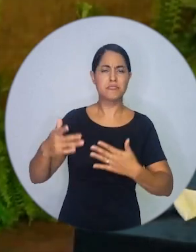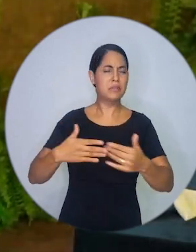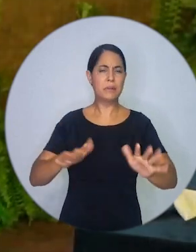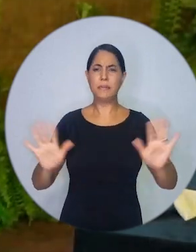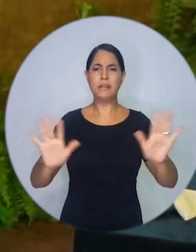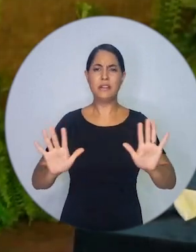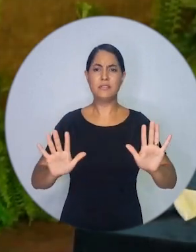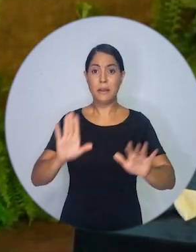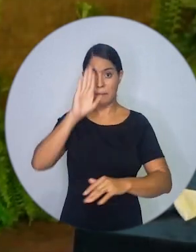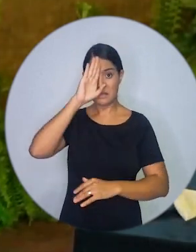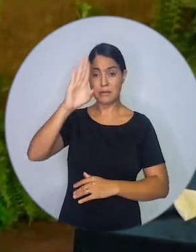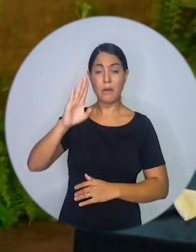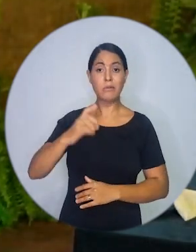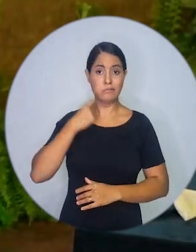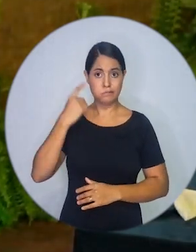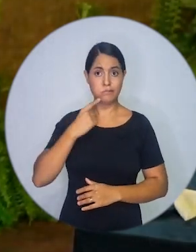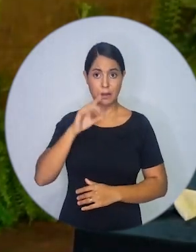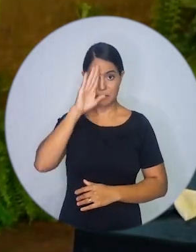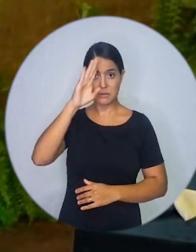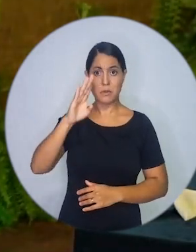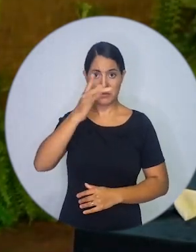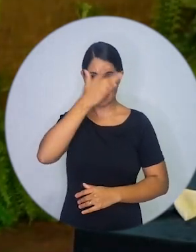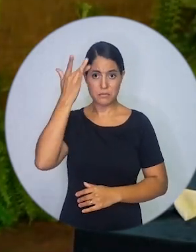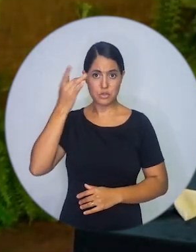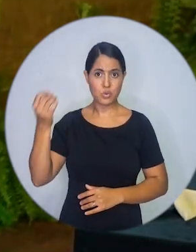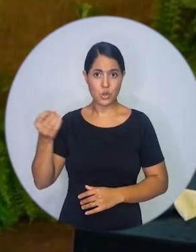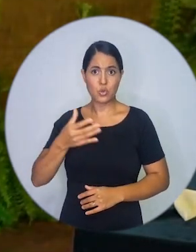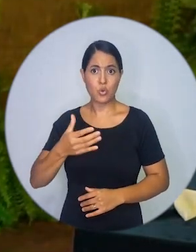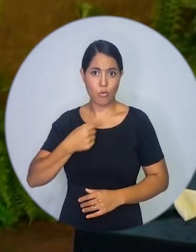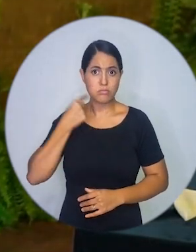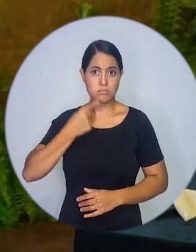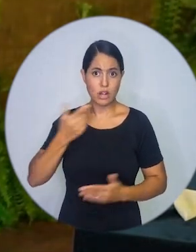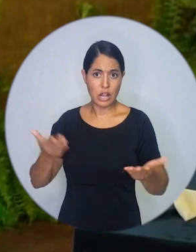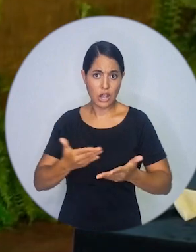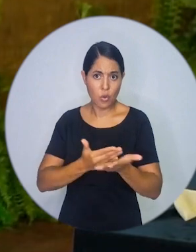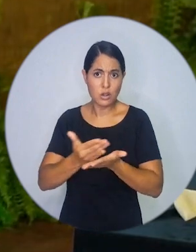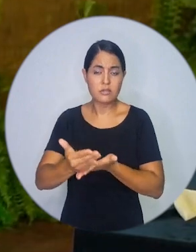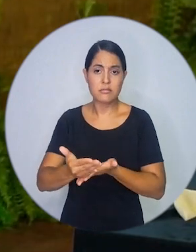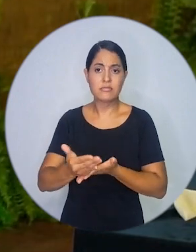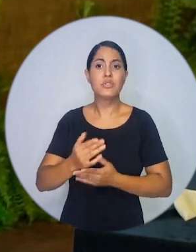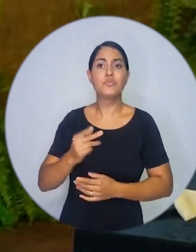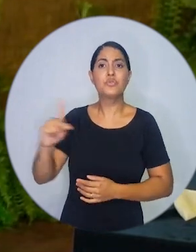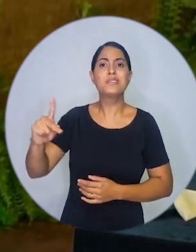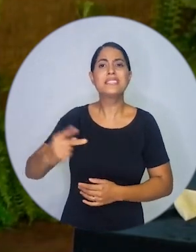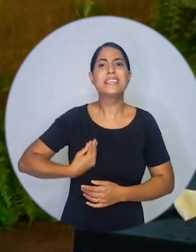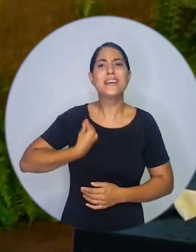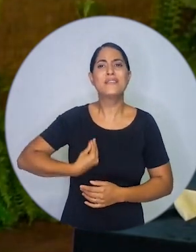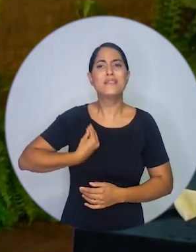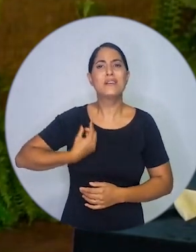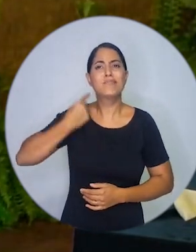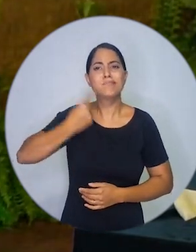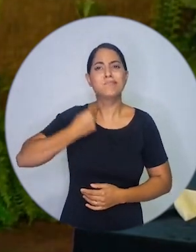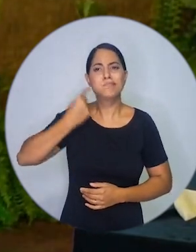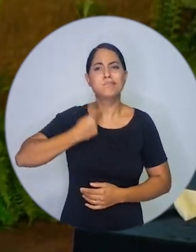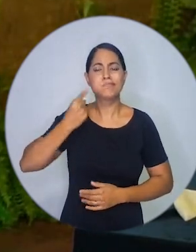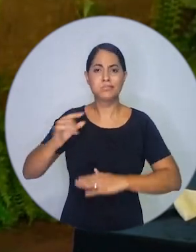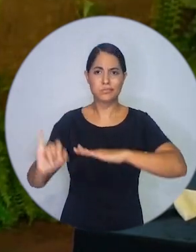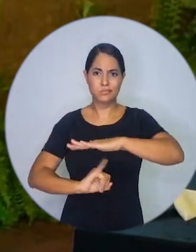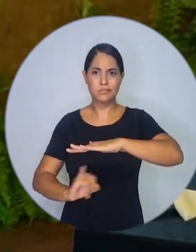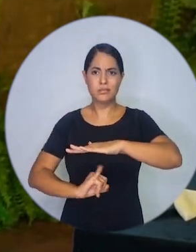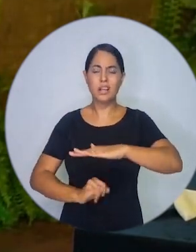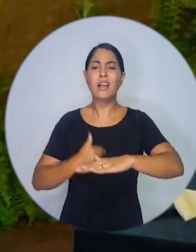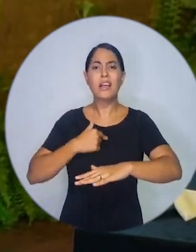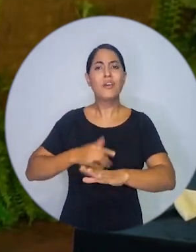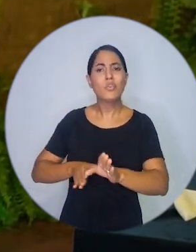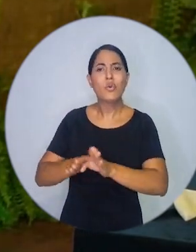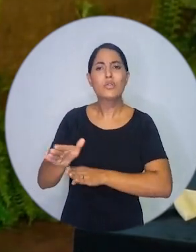uma coisa na advocacia, sobretudo aqueles que estão começando agora, para que vocês tenham vida de advocacia, vida institucional. Eu vou